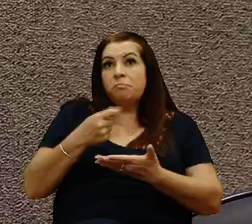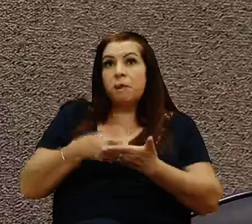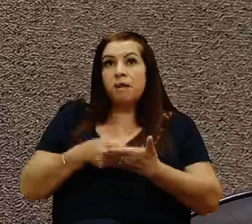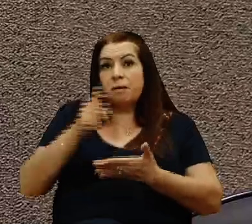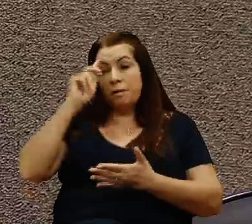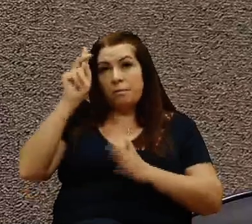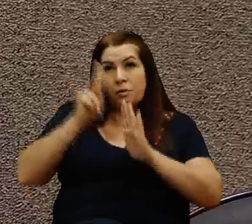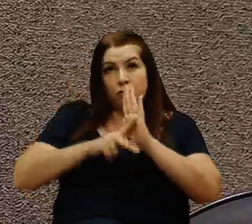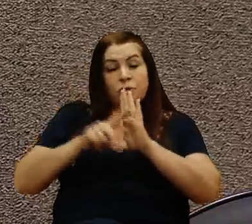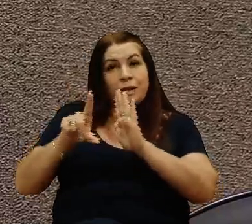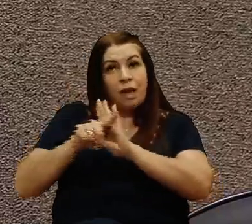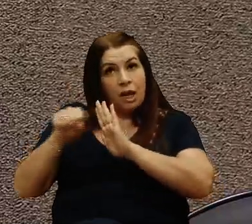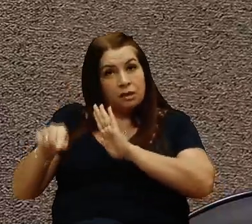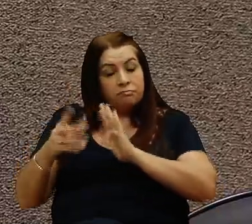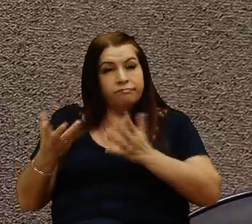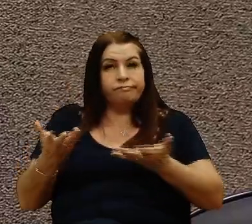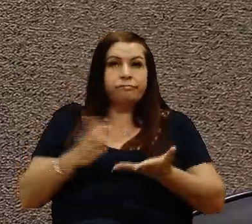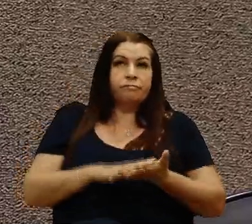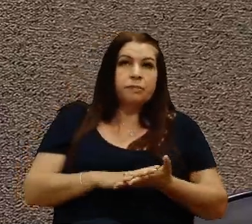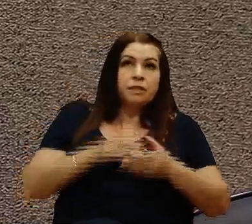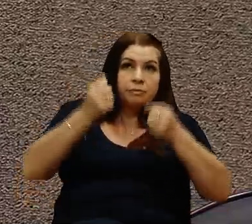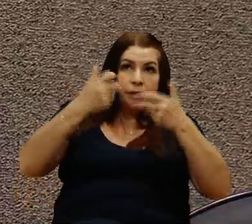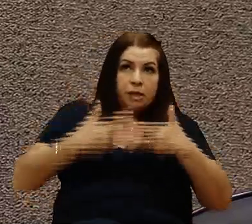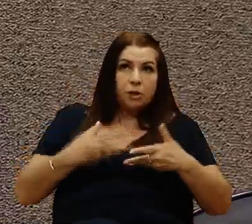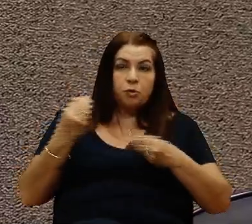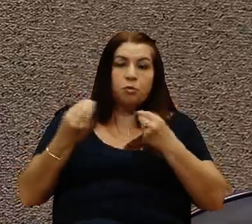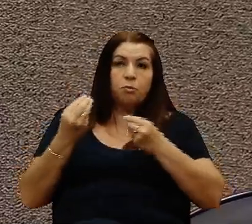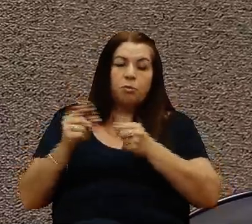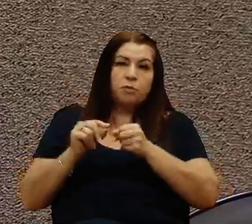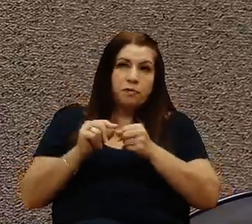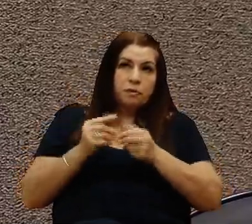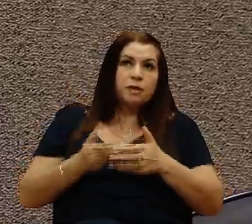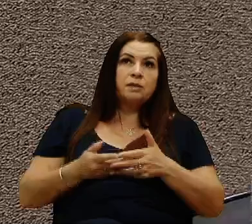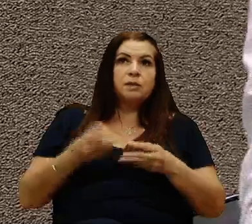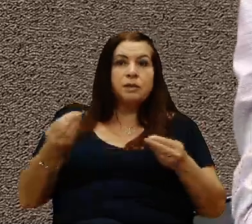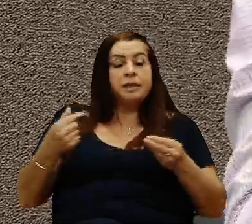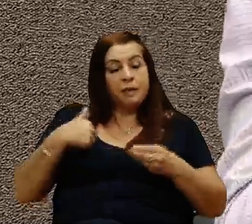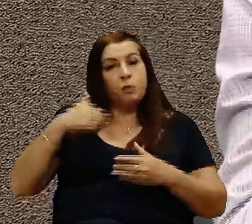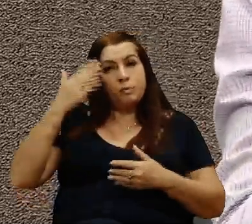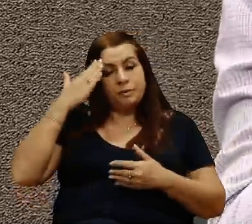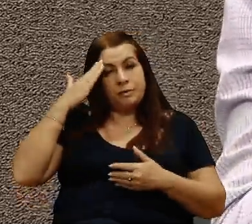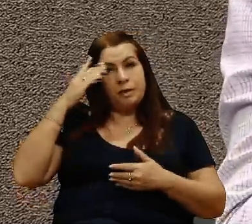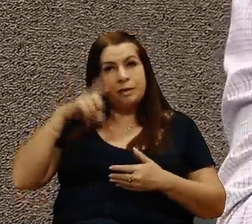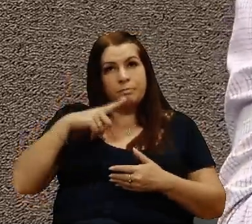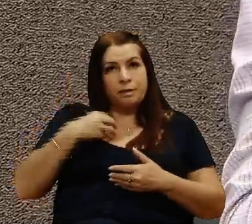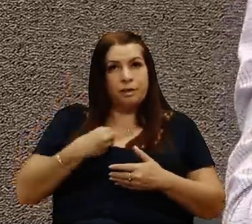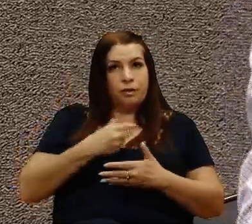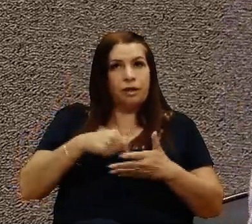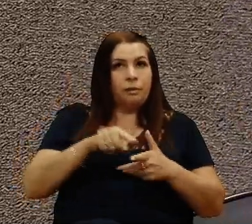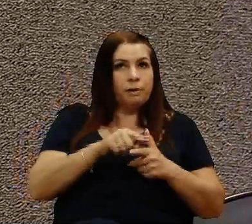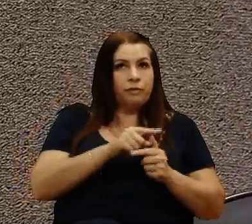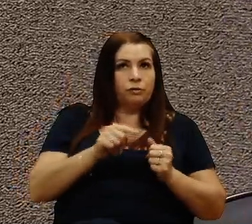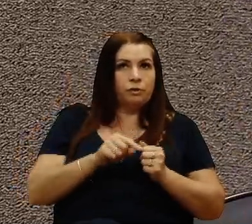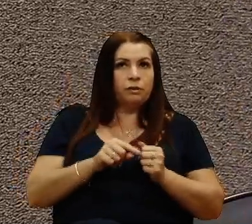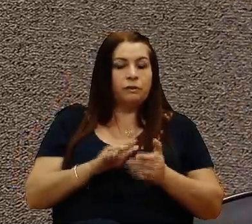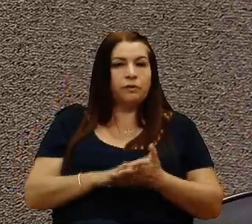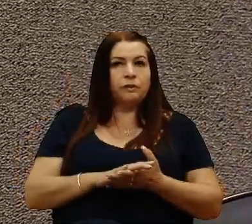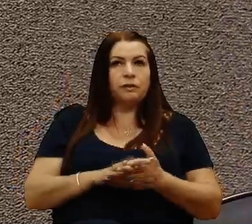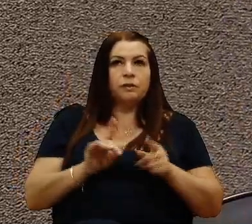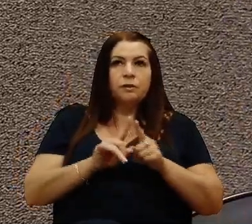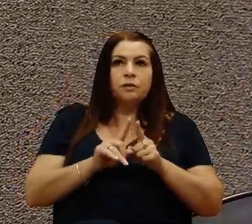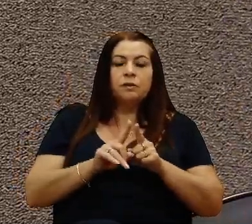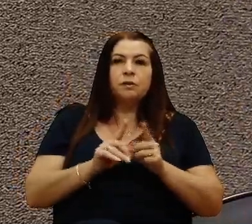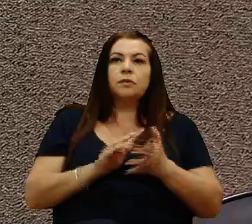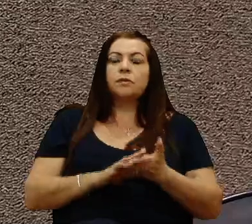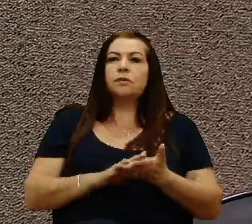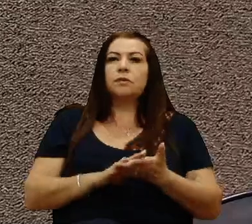aqui, explicando como que isso poderia ser feito, e eu sei que existem várias maneiras disso ser feito, né? Que eu